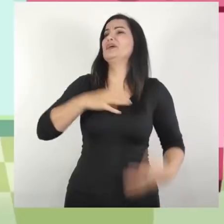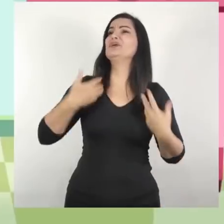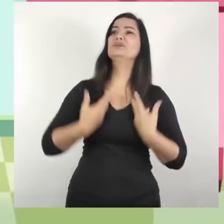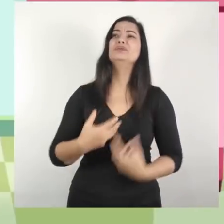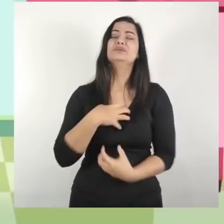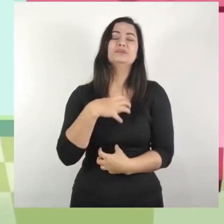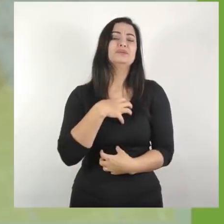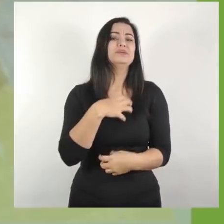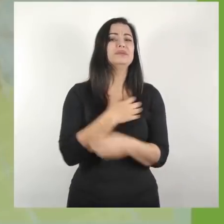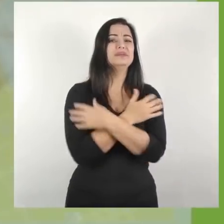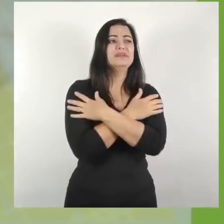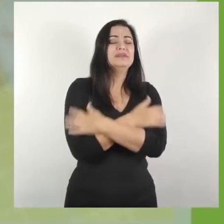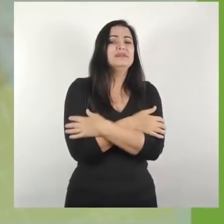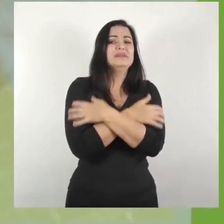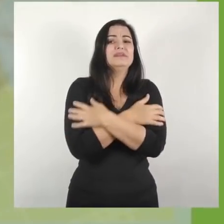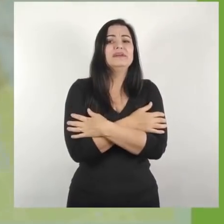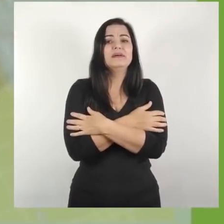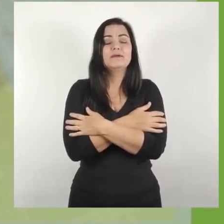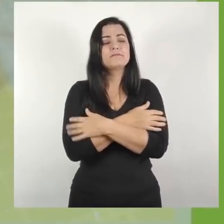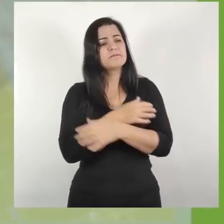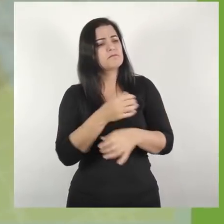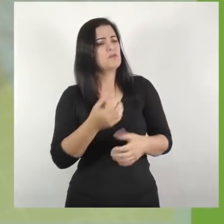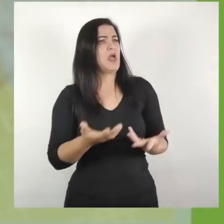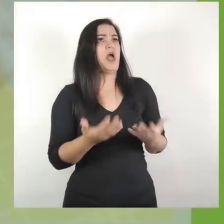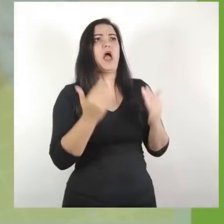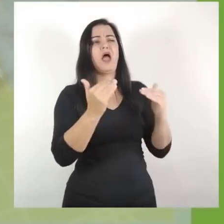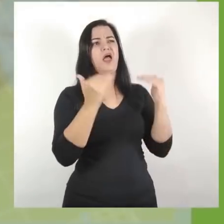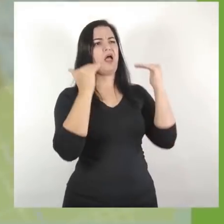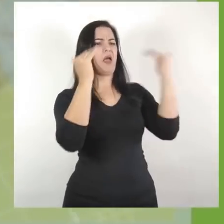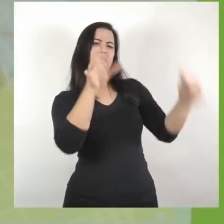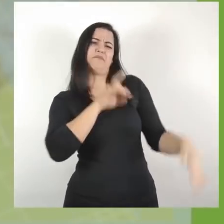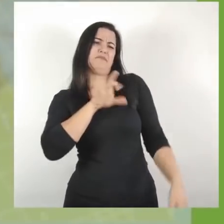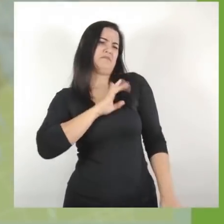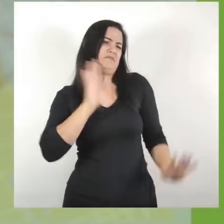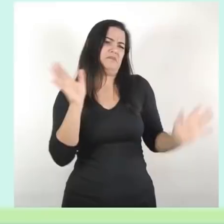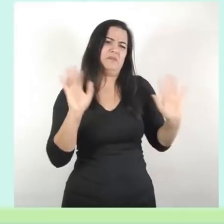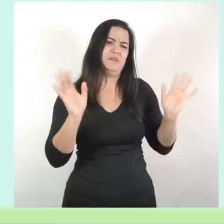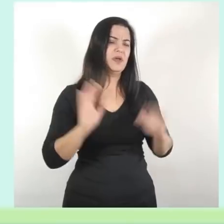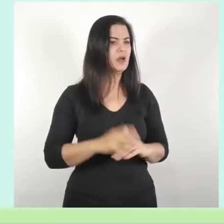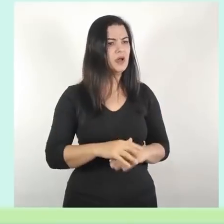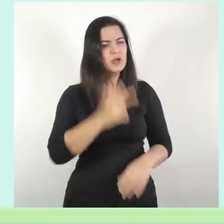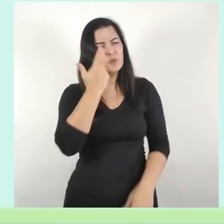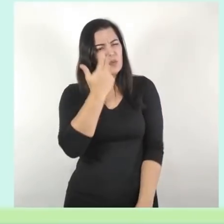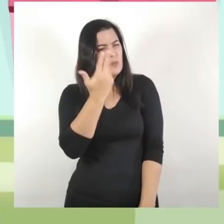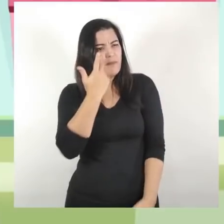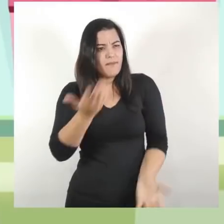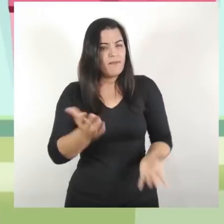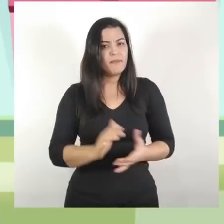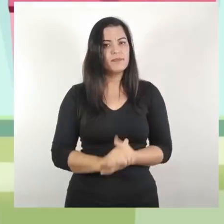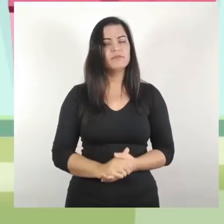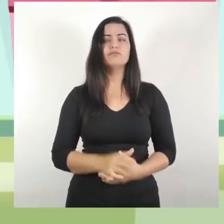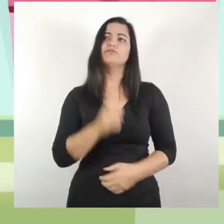dão medo. Ah, não dá tanto medo assim.